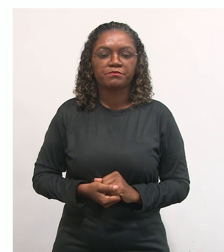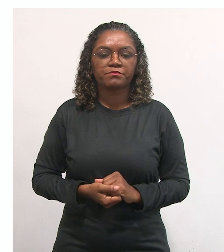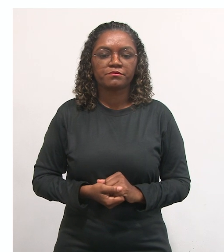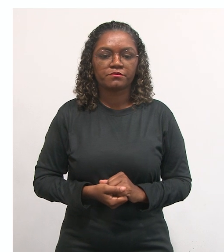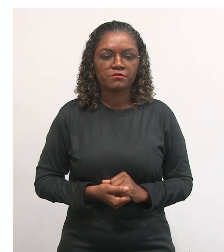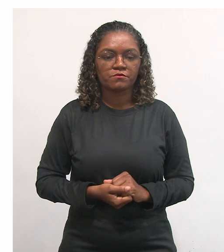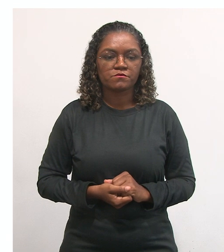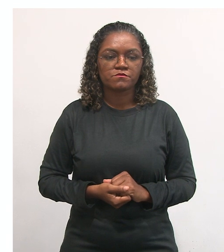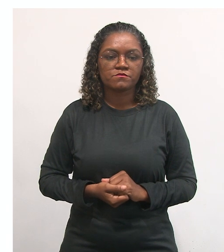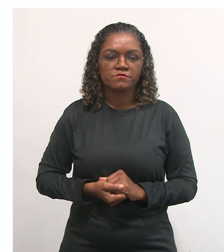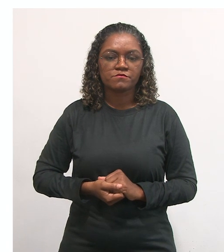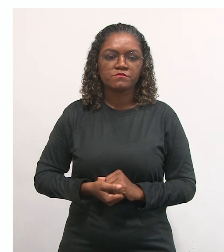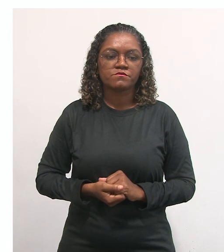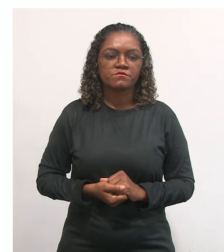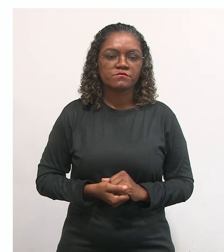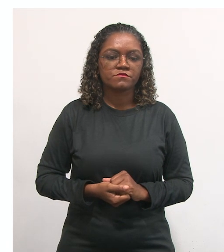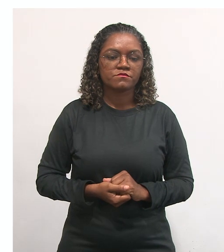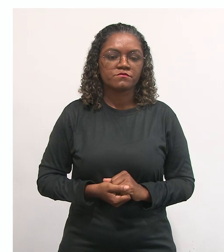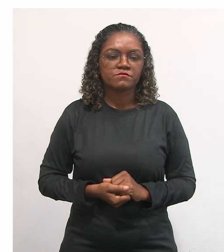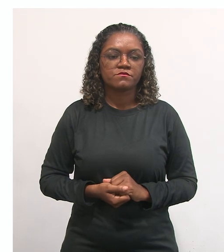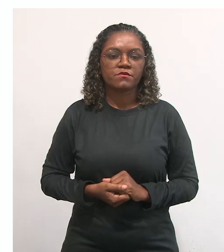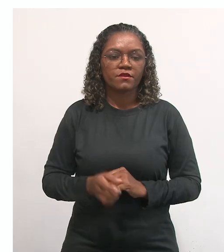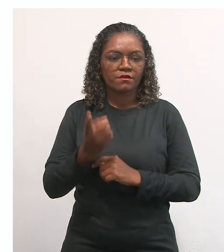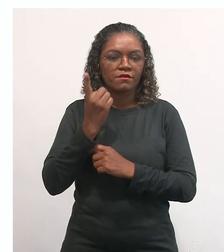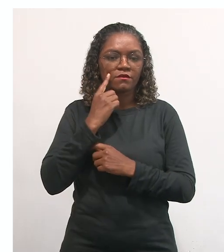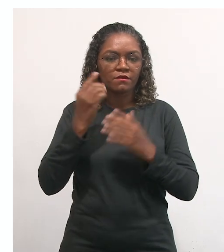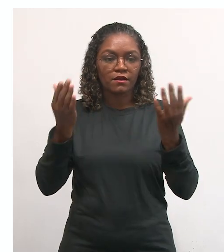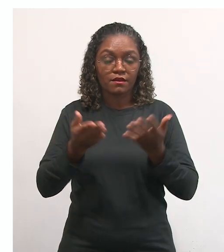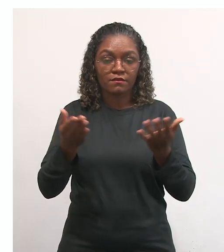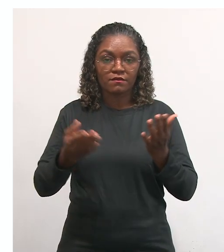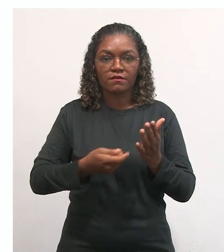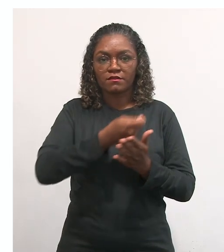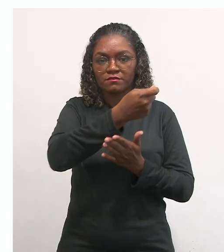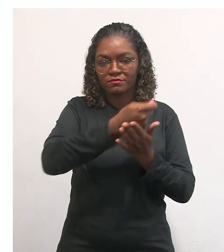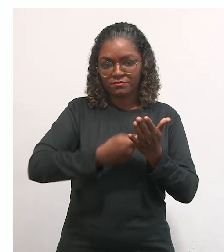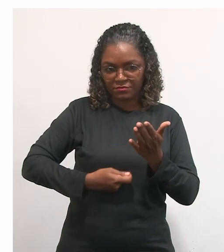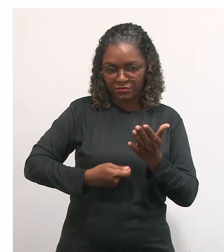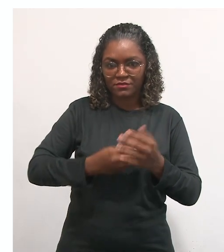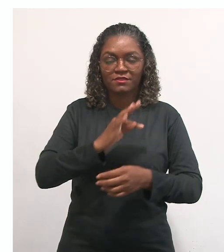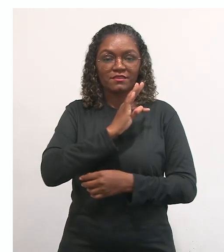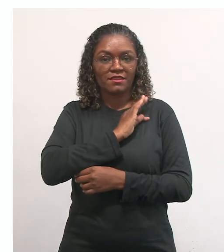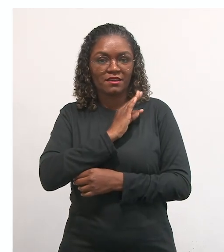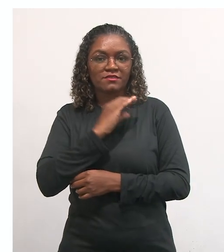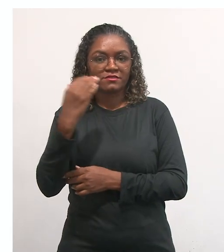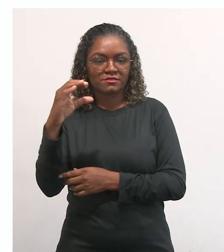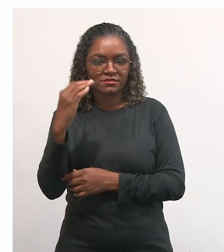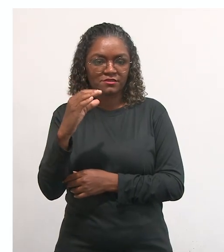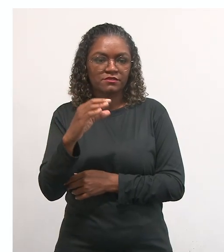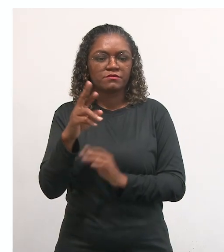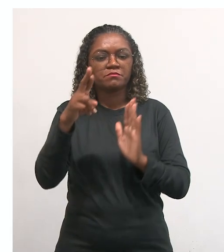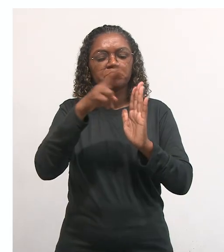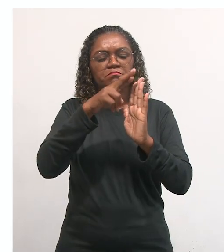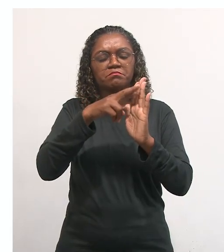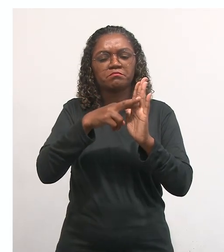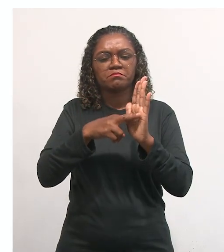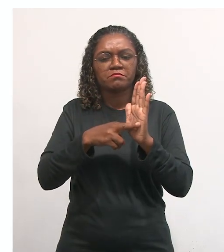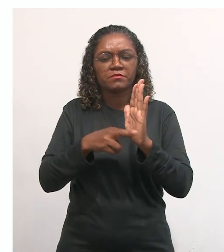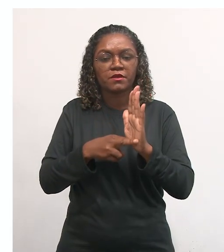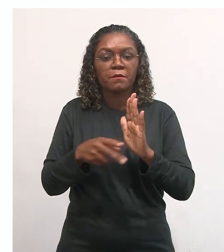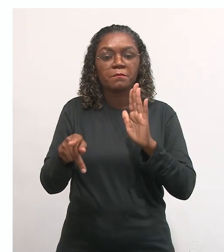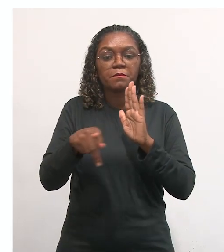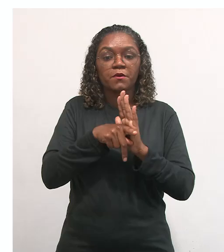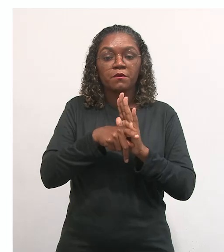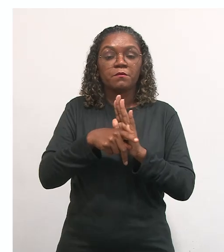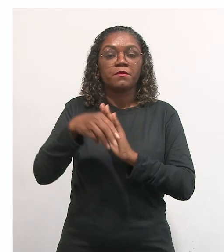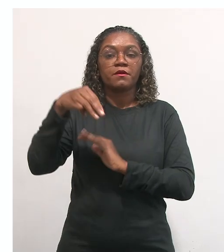com a capa combinado e aqui ó redação técnica ainda científicas regras gerais da